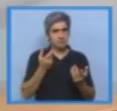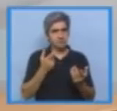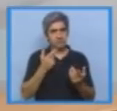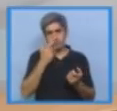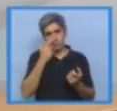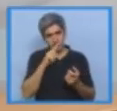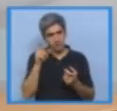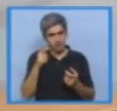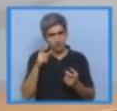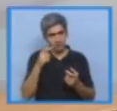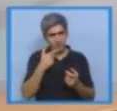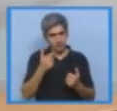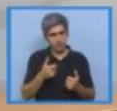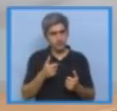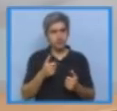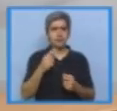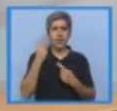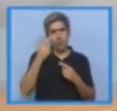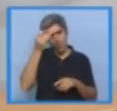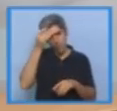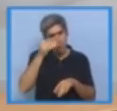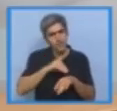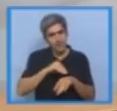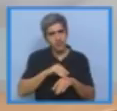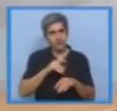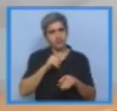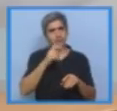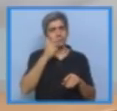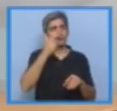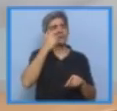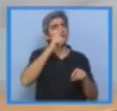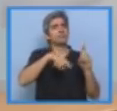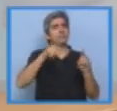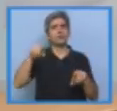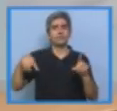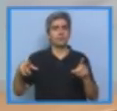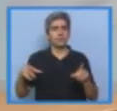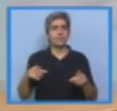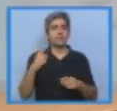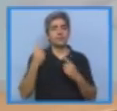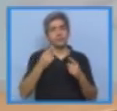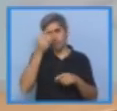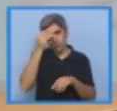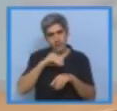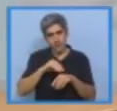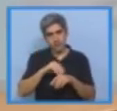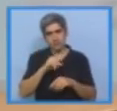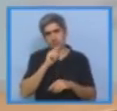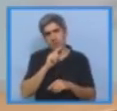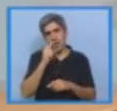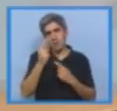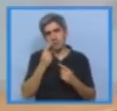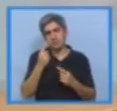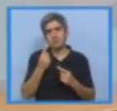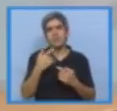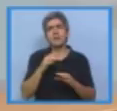acho que pode haver alguns comentários. Esta pluralidade, digamos assim. Alguns comentários pode haver. Até agora